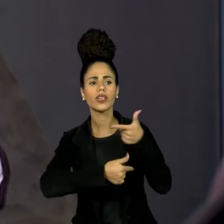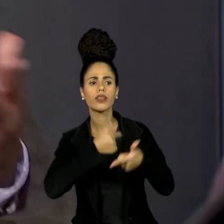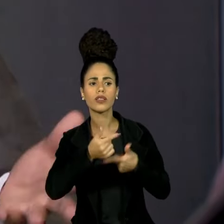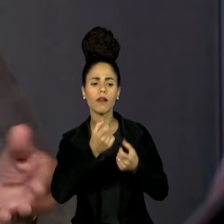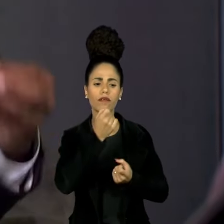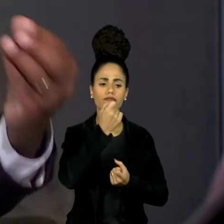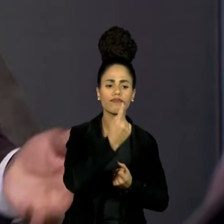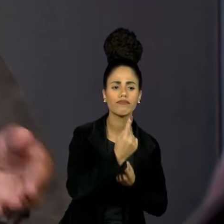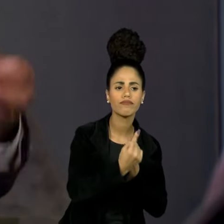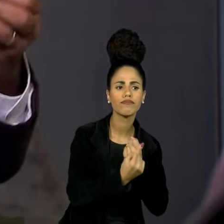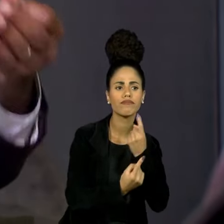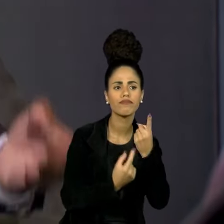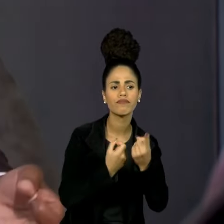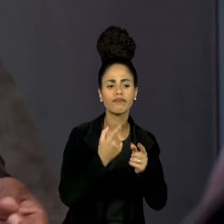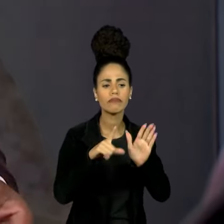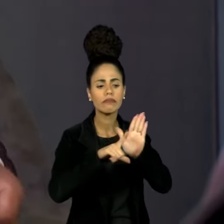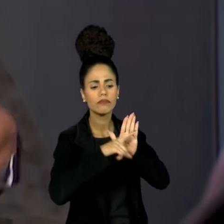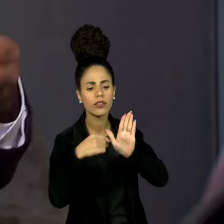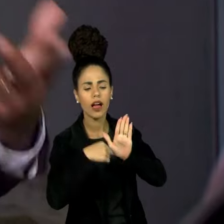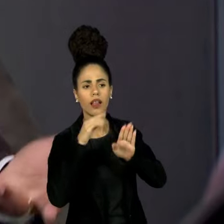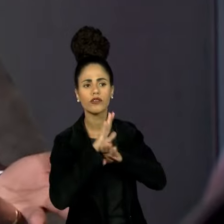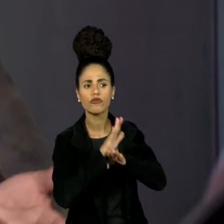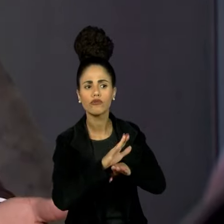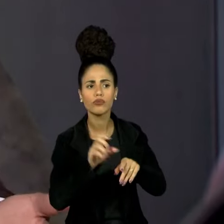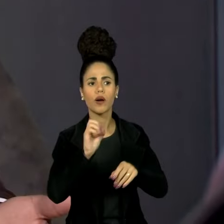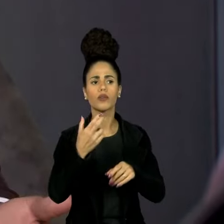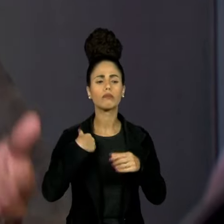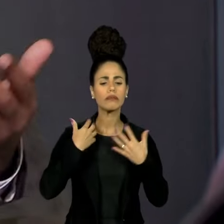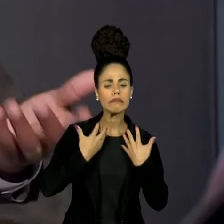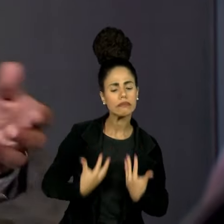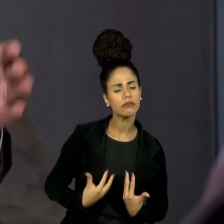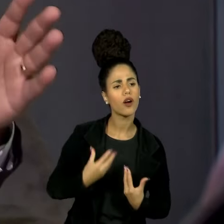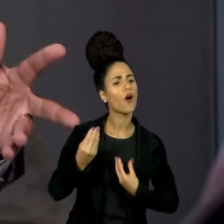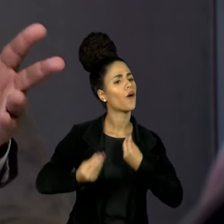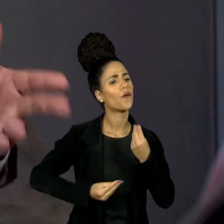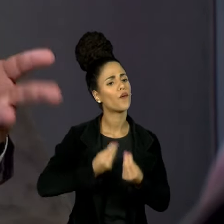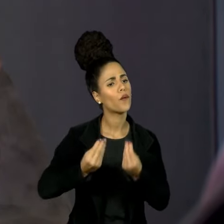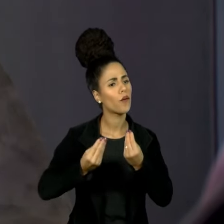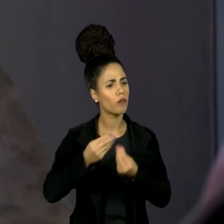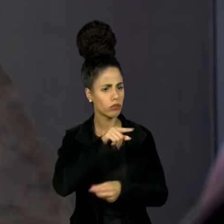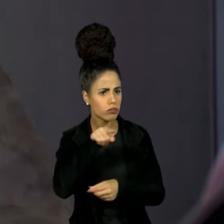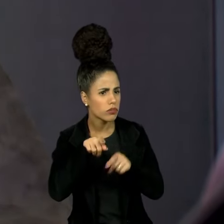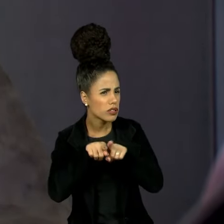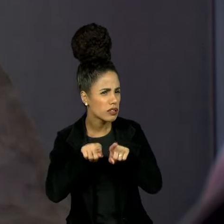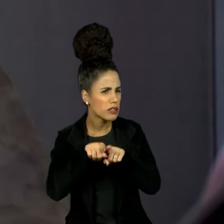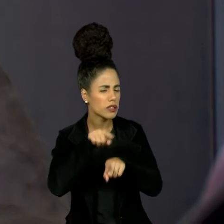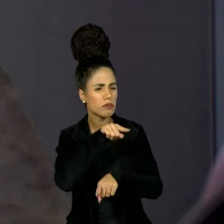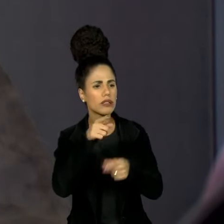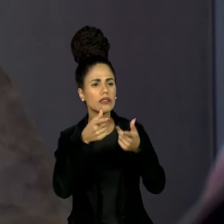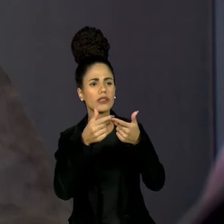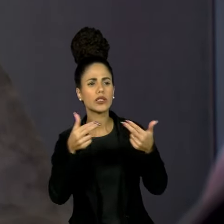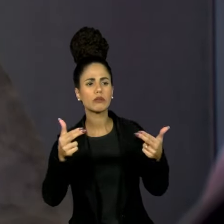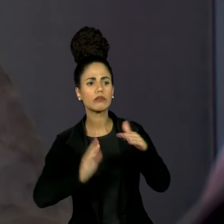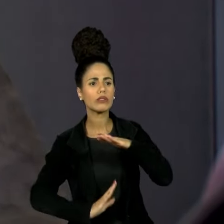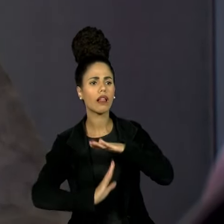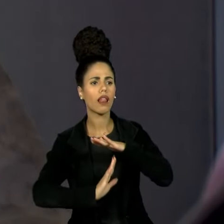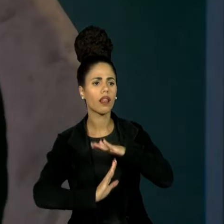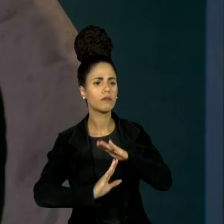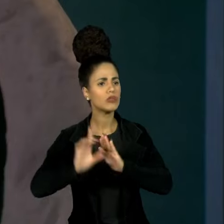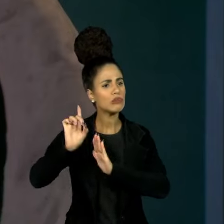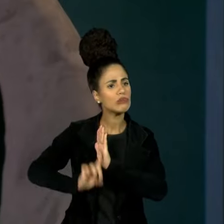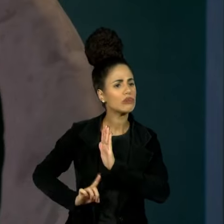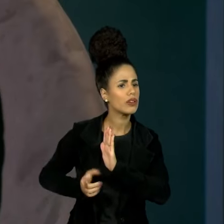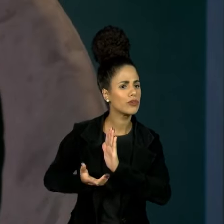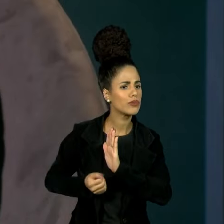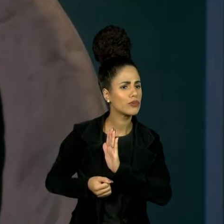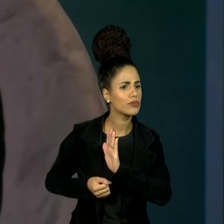informalidade legal que produz essa exaustão, esses danos e até esse cerceamento, essa limitação dos direitos? Como